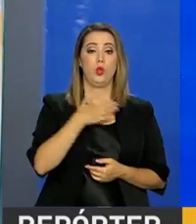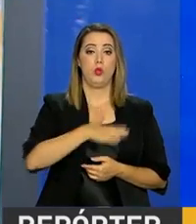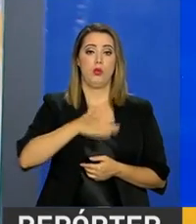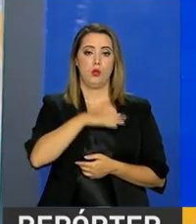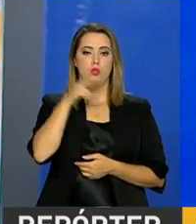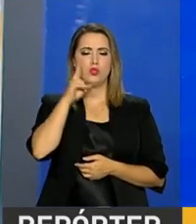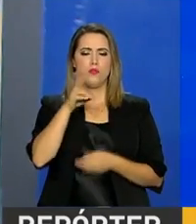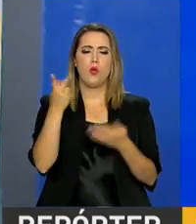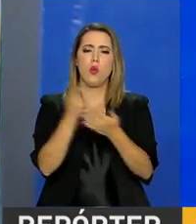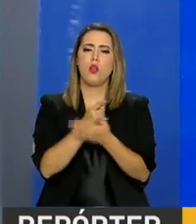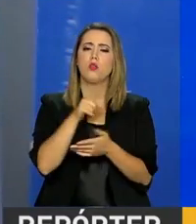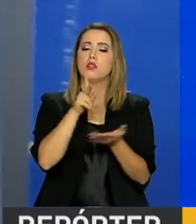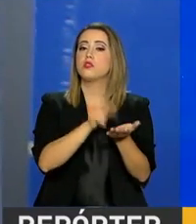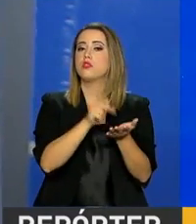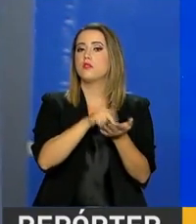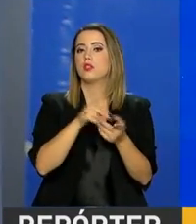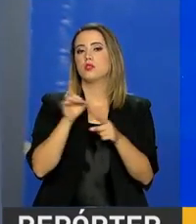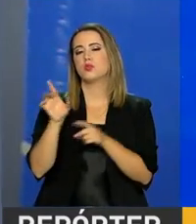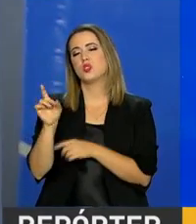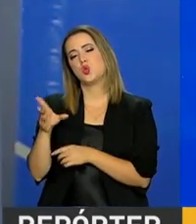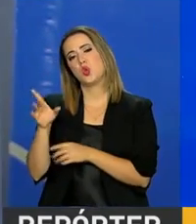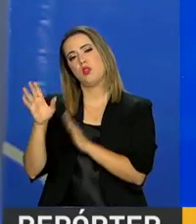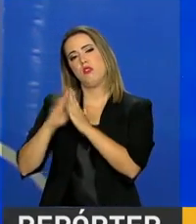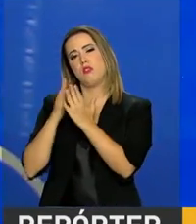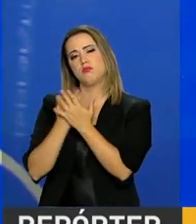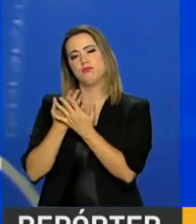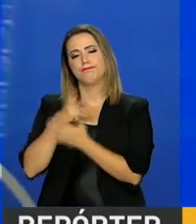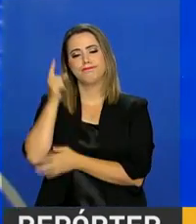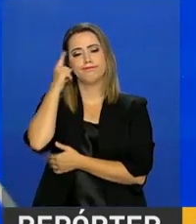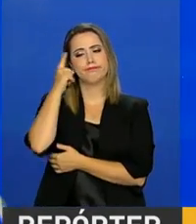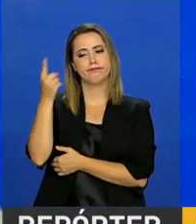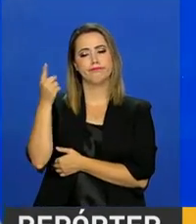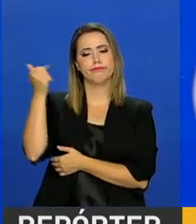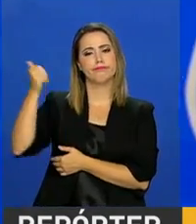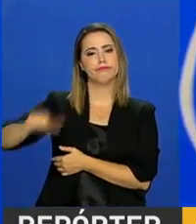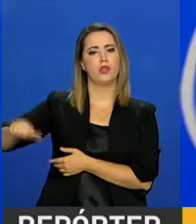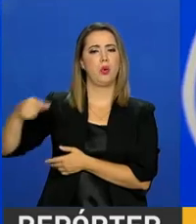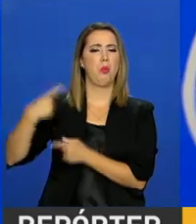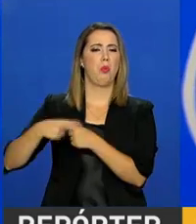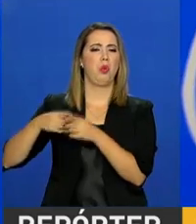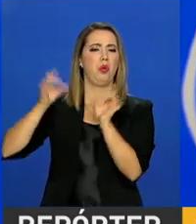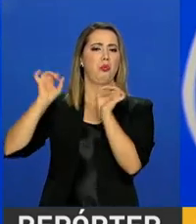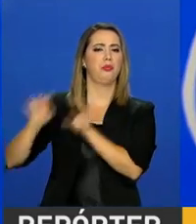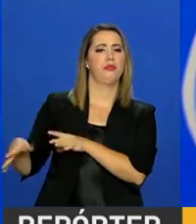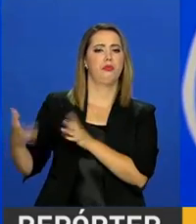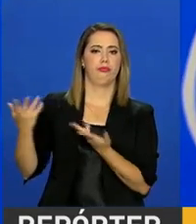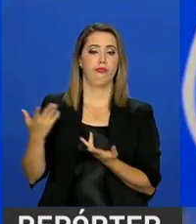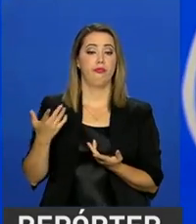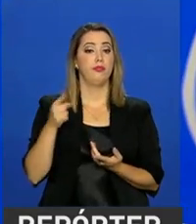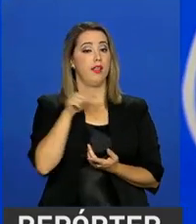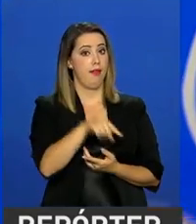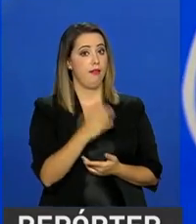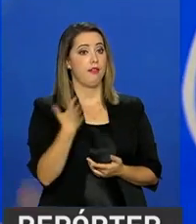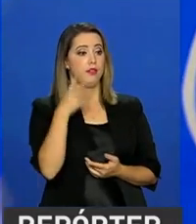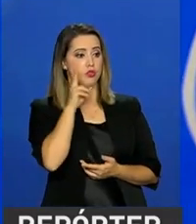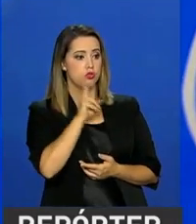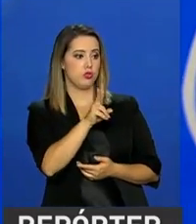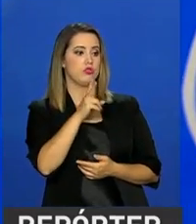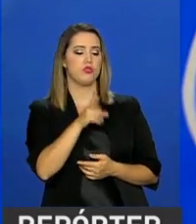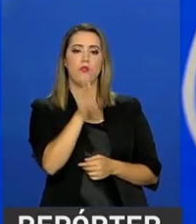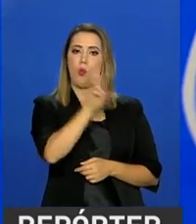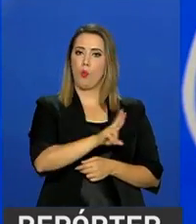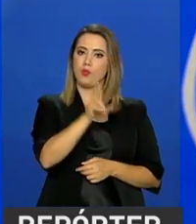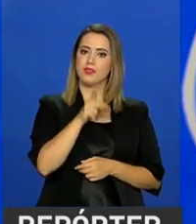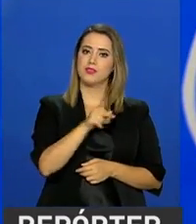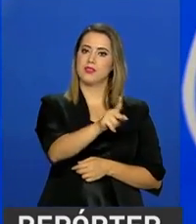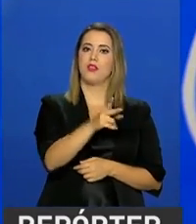que funciona na prática mesmo, porque só na escola a gente pensa, por que que a gente está aprendendo isso? A gente não vai usar. Aí aqui a gente está usando, a